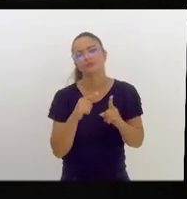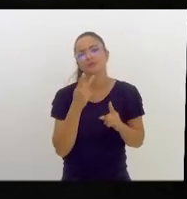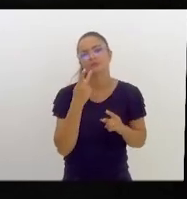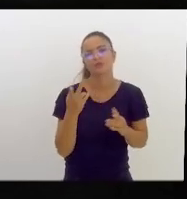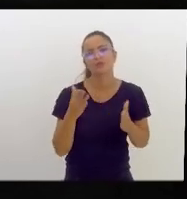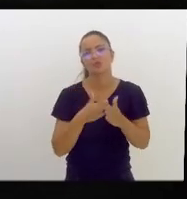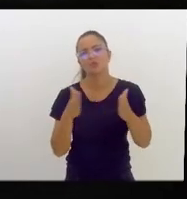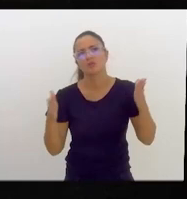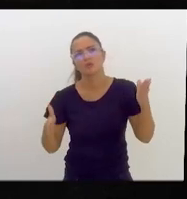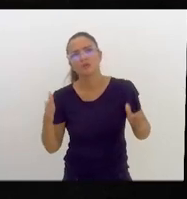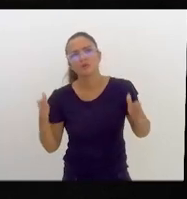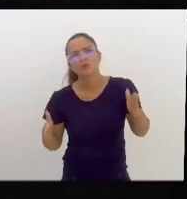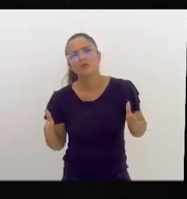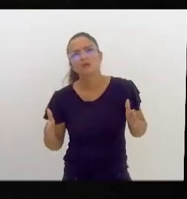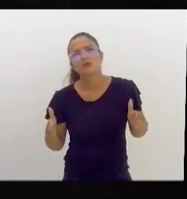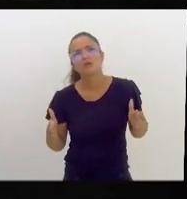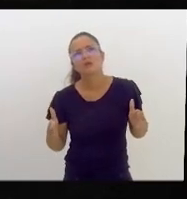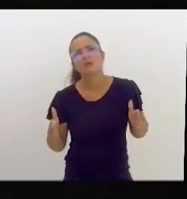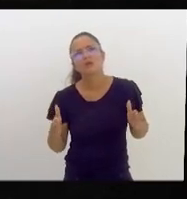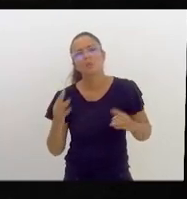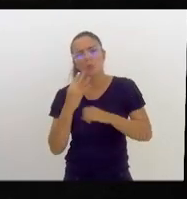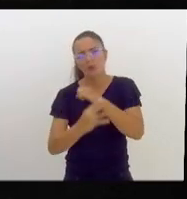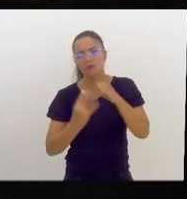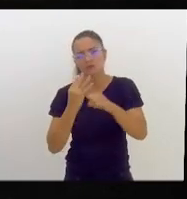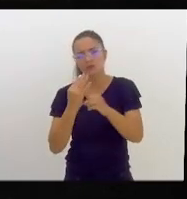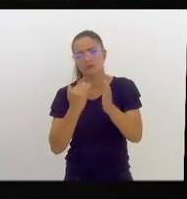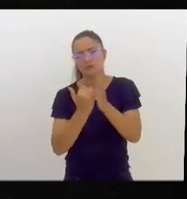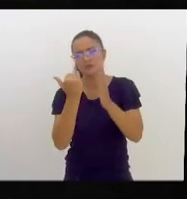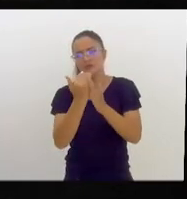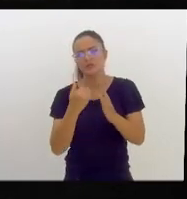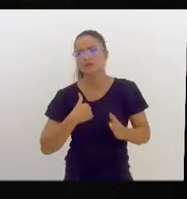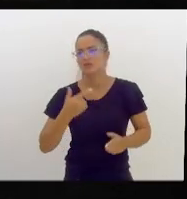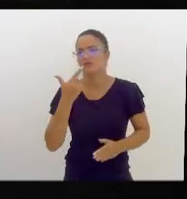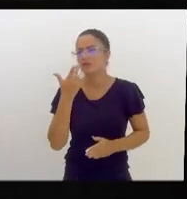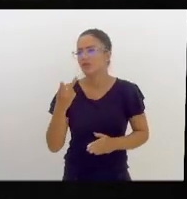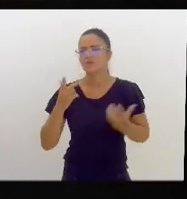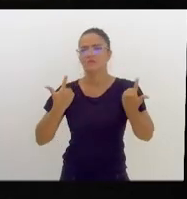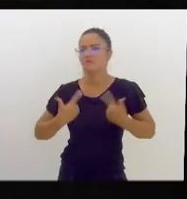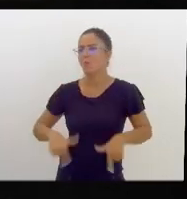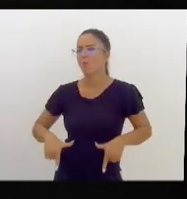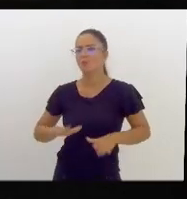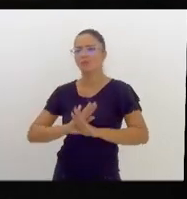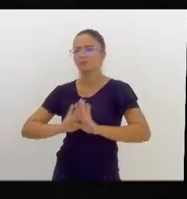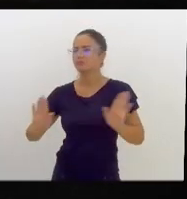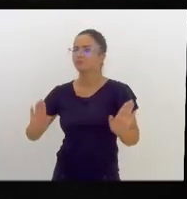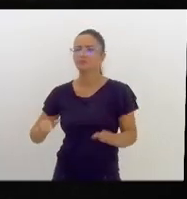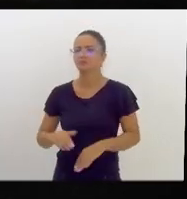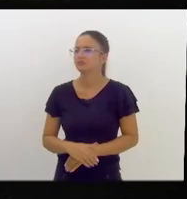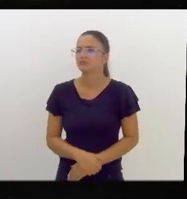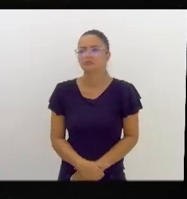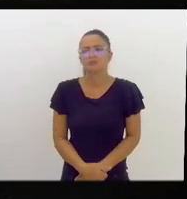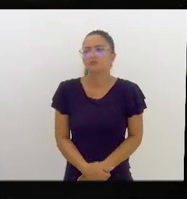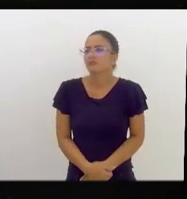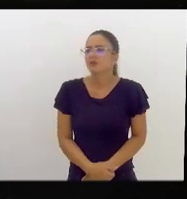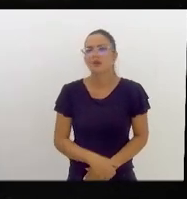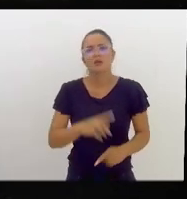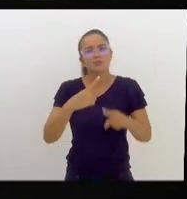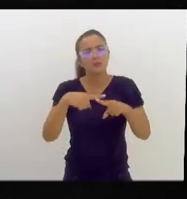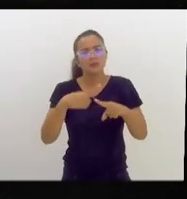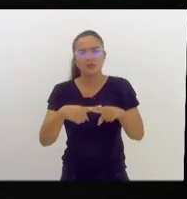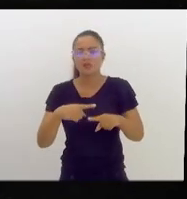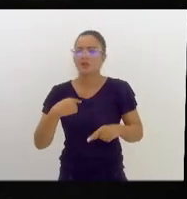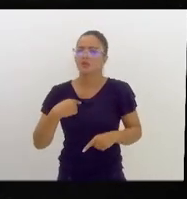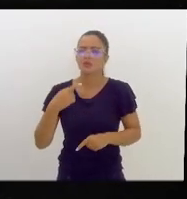por mais 4 anos, eu votei na abstenção. Porque, primeiro, existe um entendimento